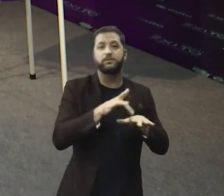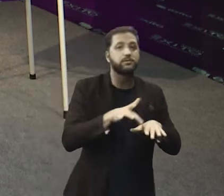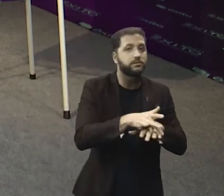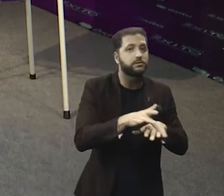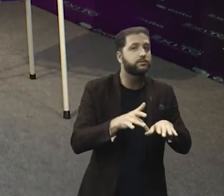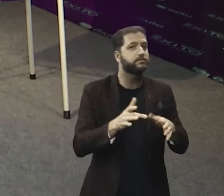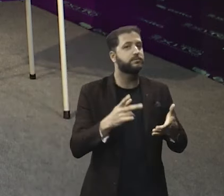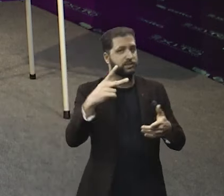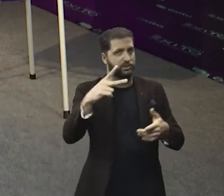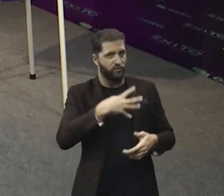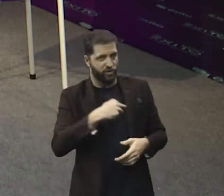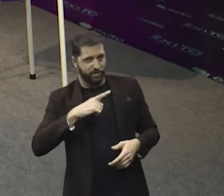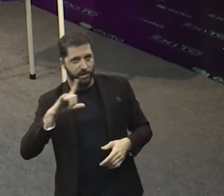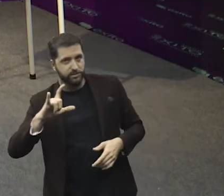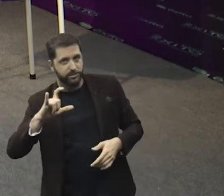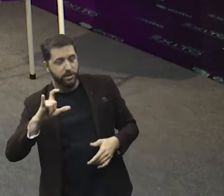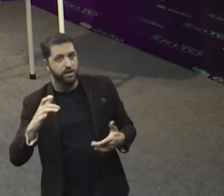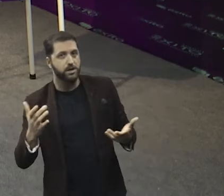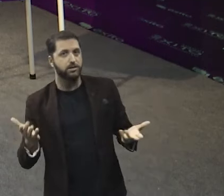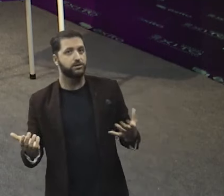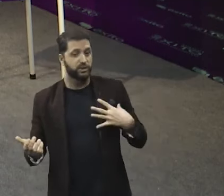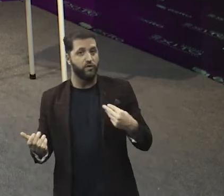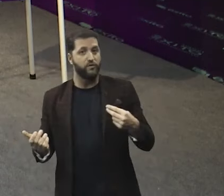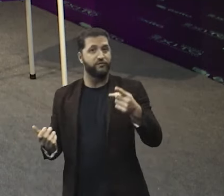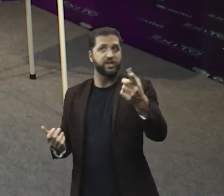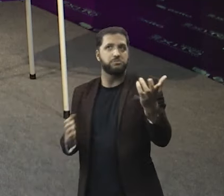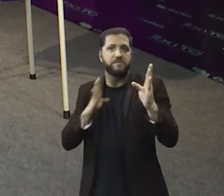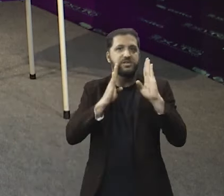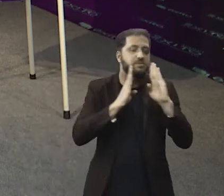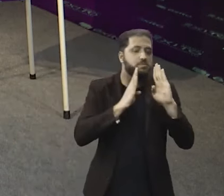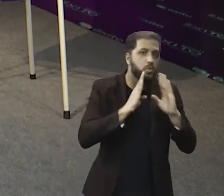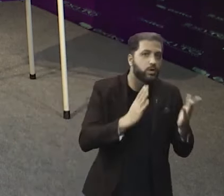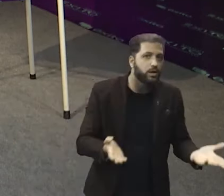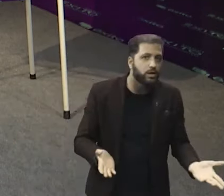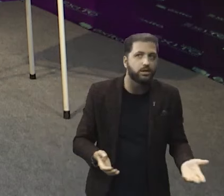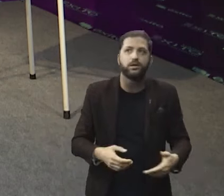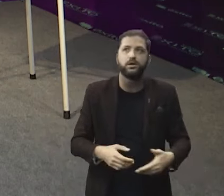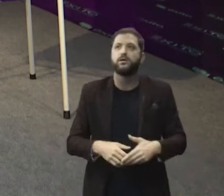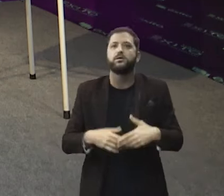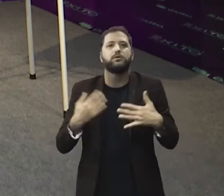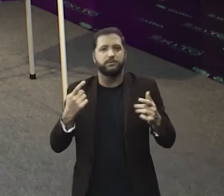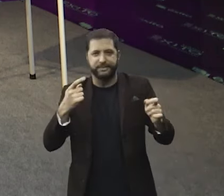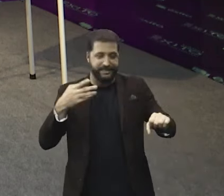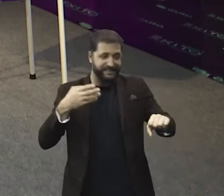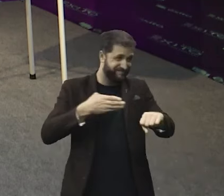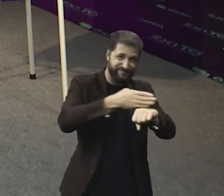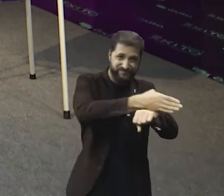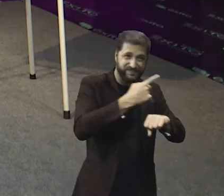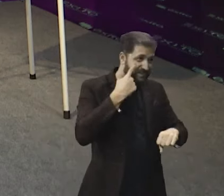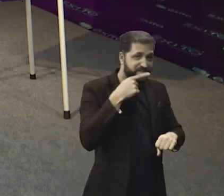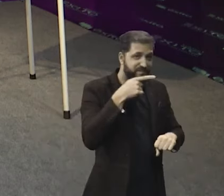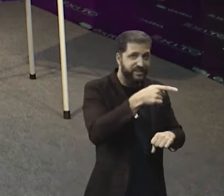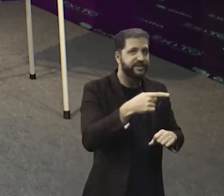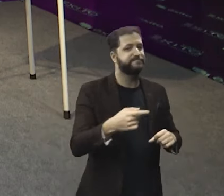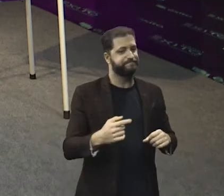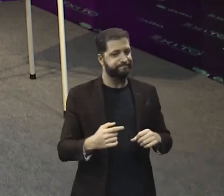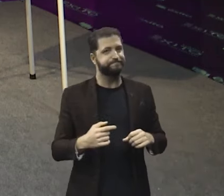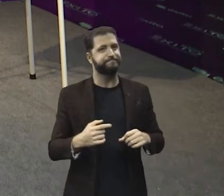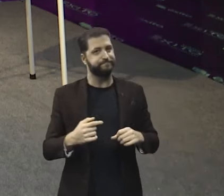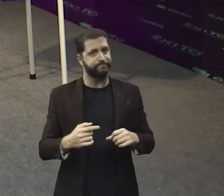Instagram se seu filho tá em qualquer Facebook você precisa entrar lá você precisa ter o monitoramento do que ele